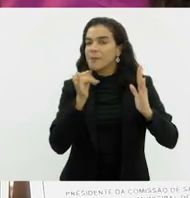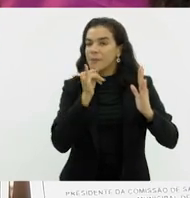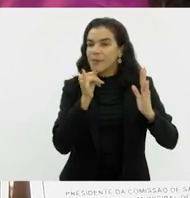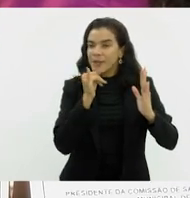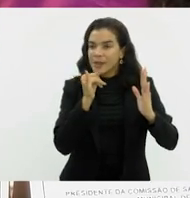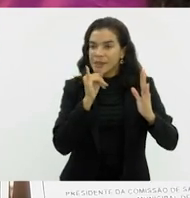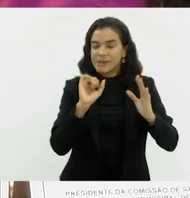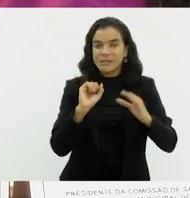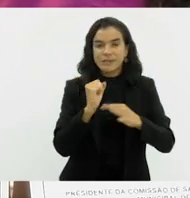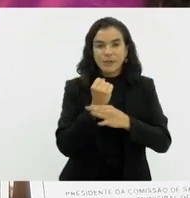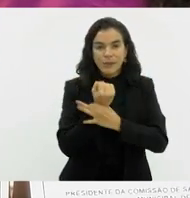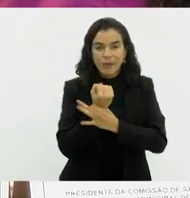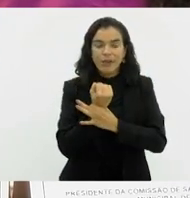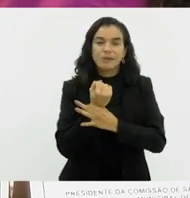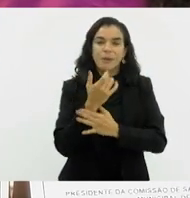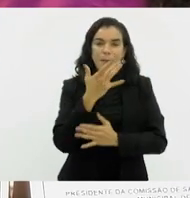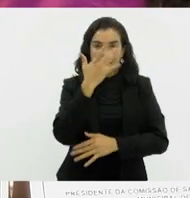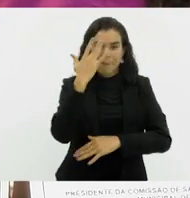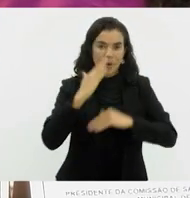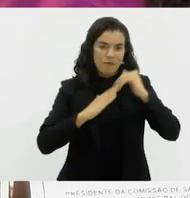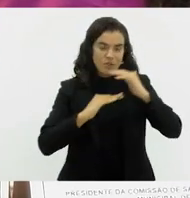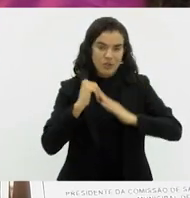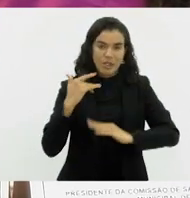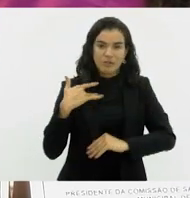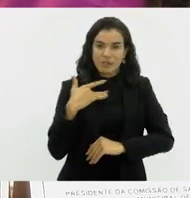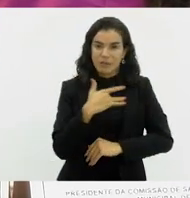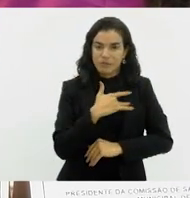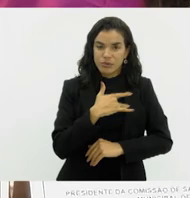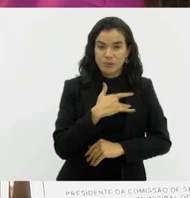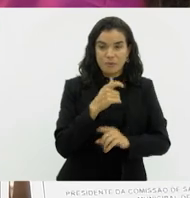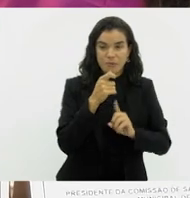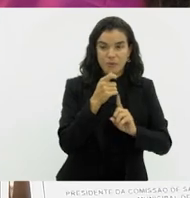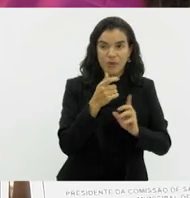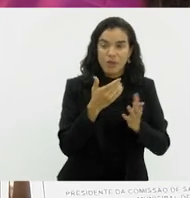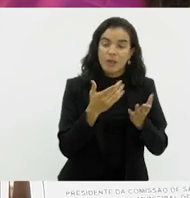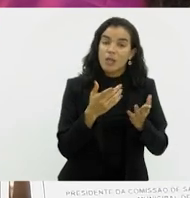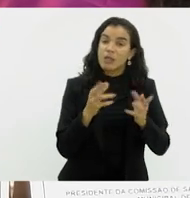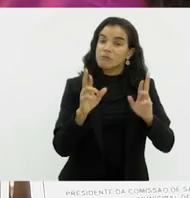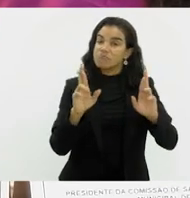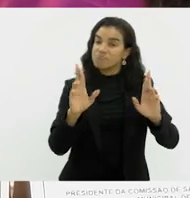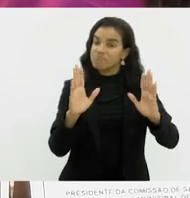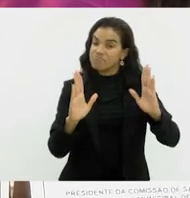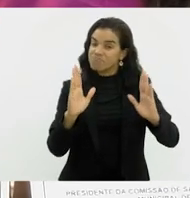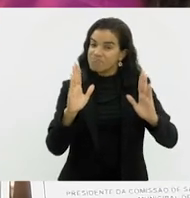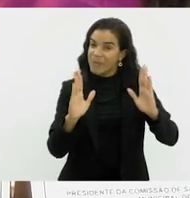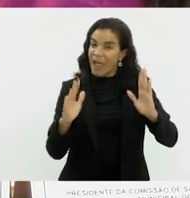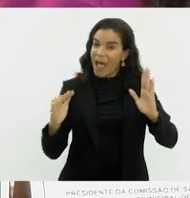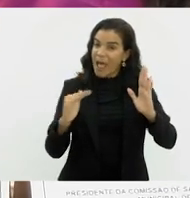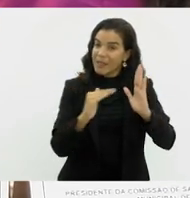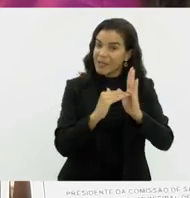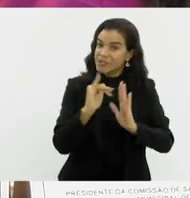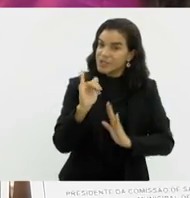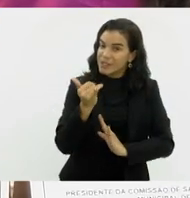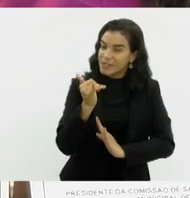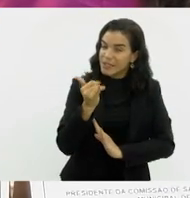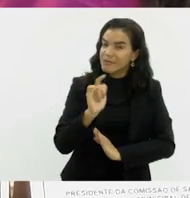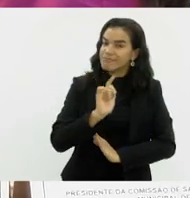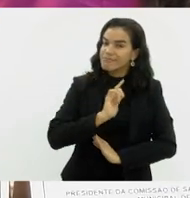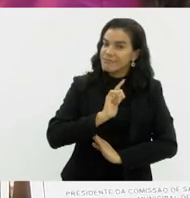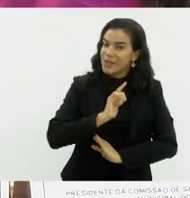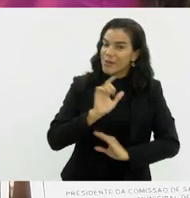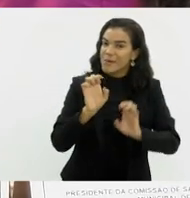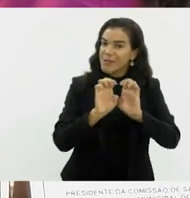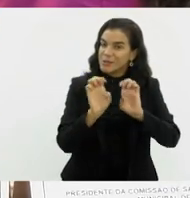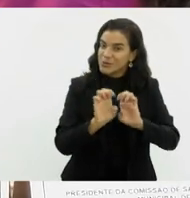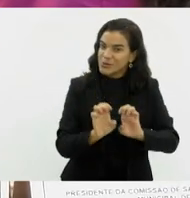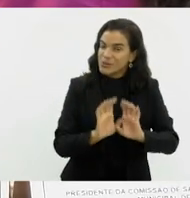de segurança para profissionais de saúde, que está colocando janeiro. Se espera, pelo menos, que até janeiro do ano que vem se tenha essa, estrutura